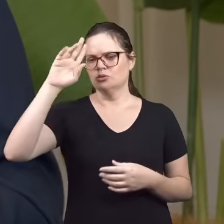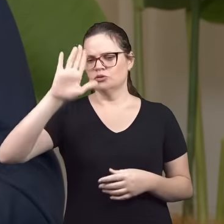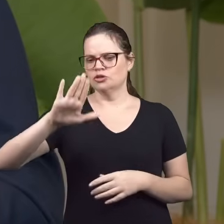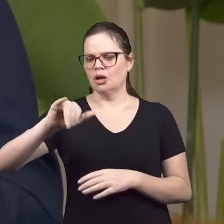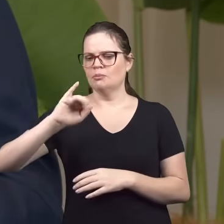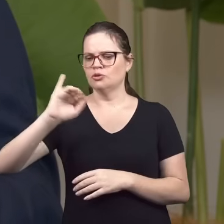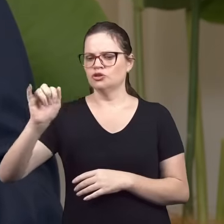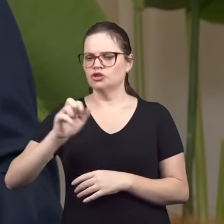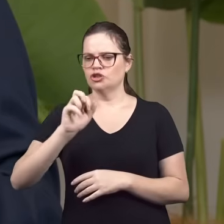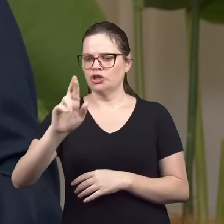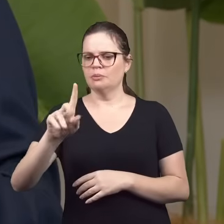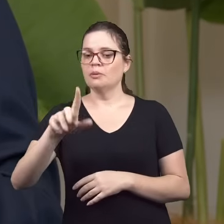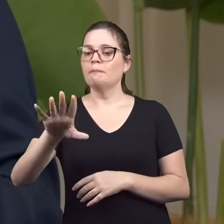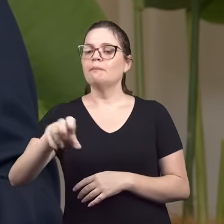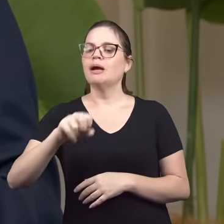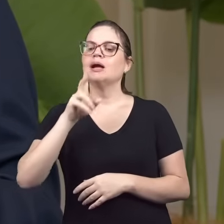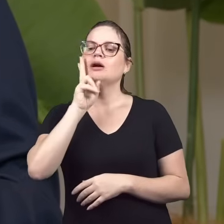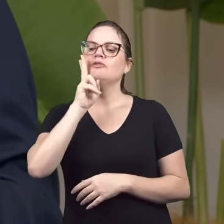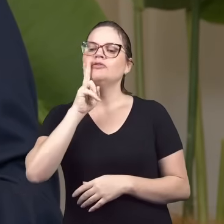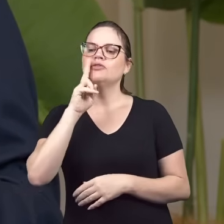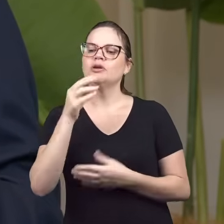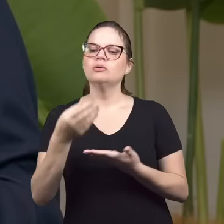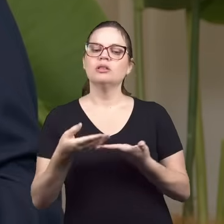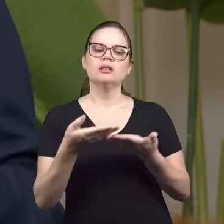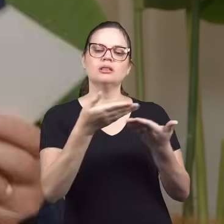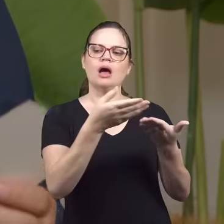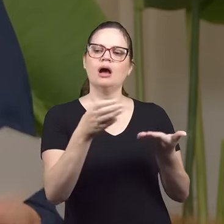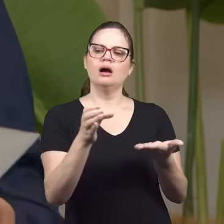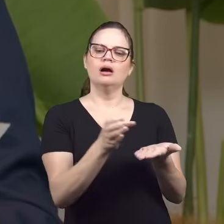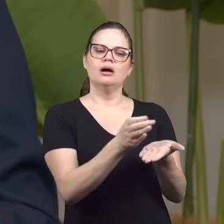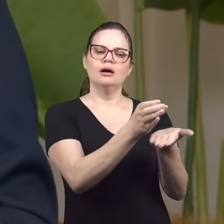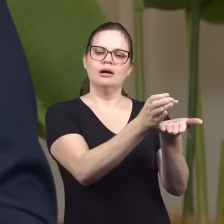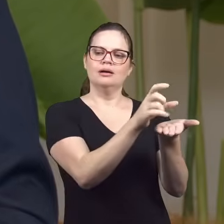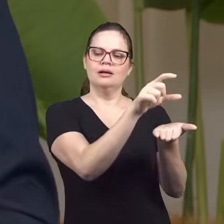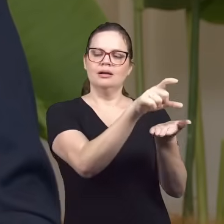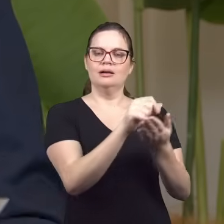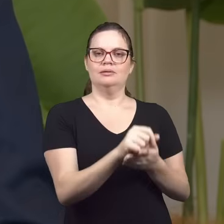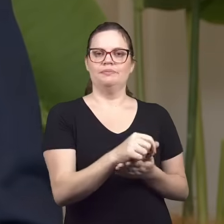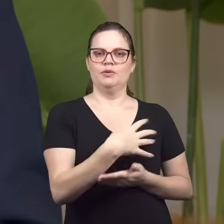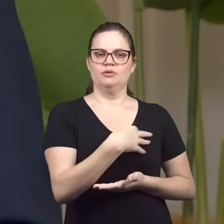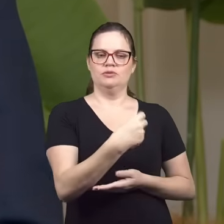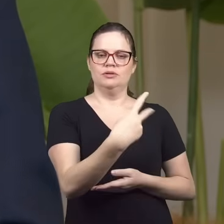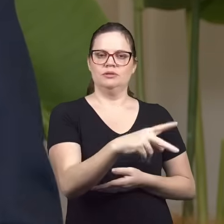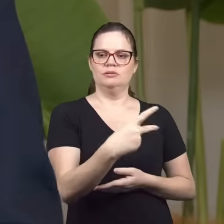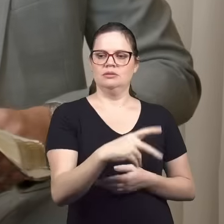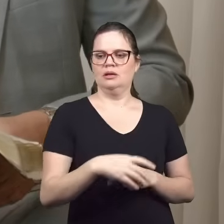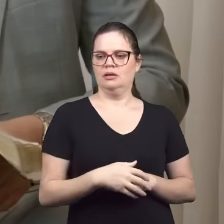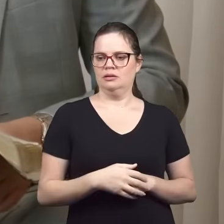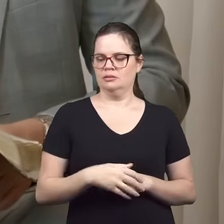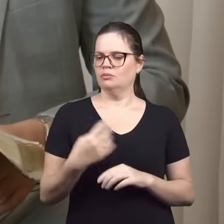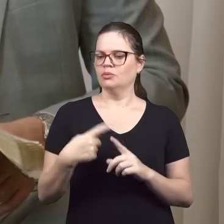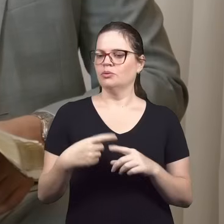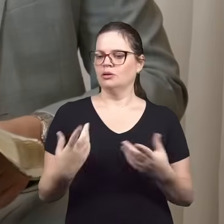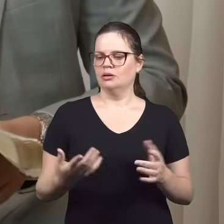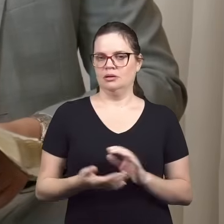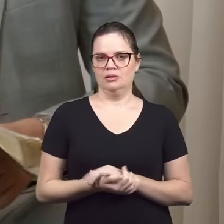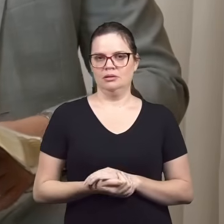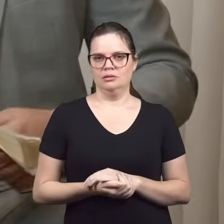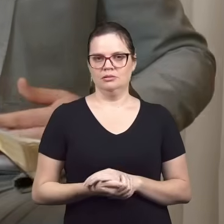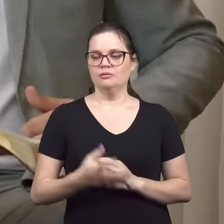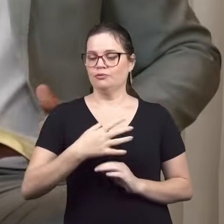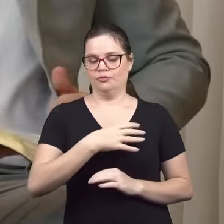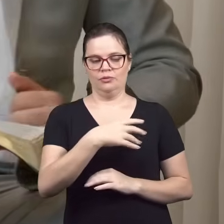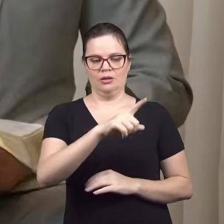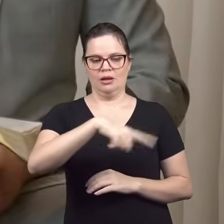Jeremias oferecer vinho aos filhos de Recabe, ou seja, os recabitas. Porque naquele momento